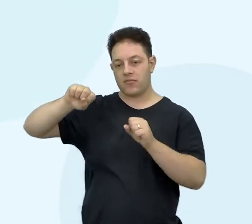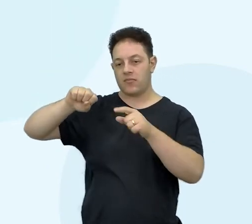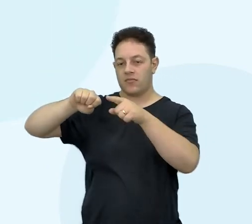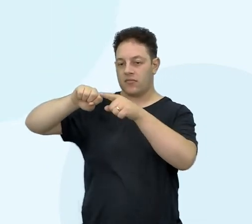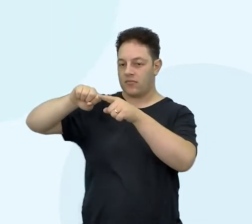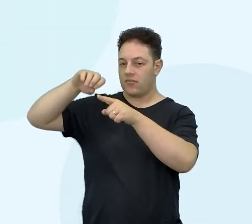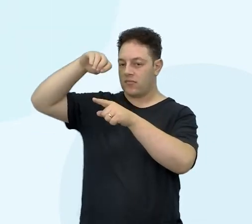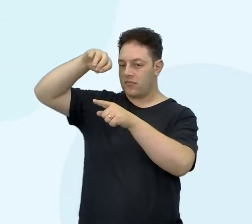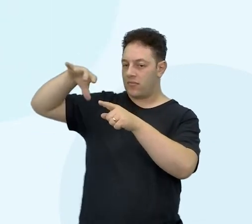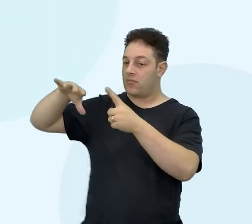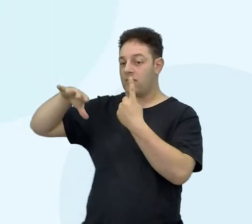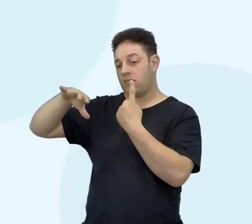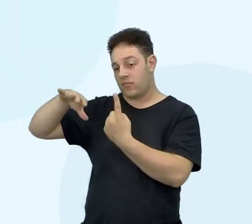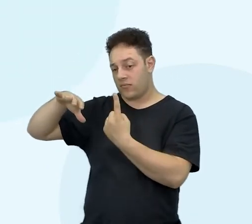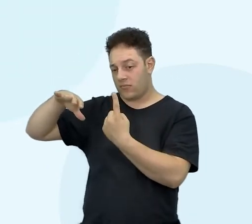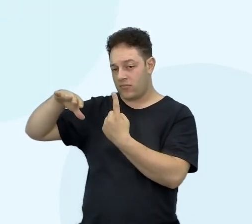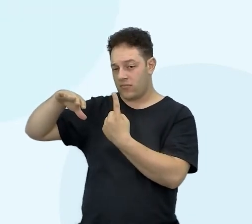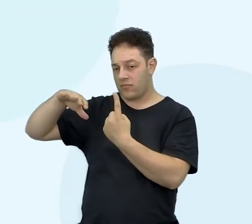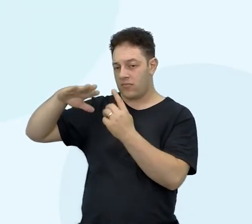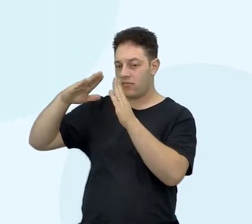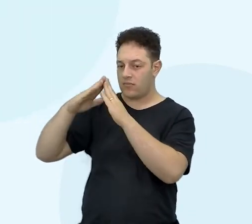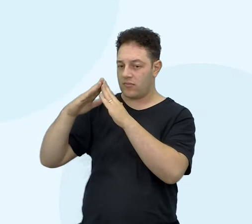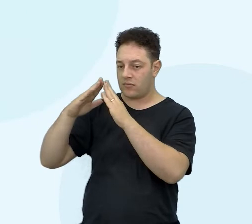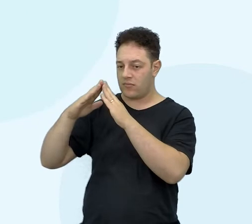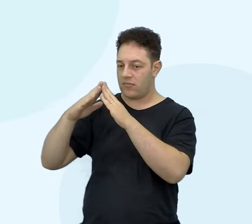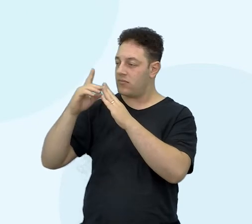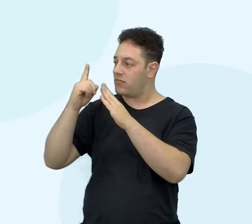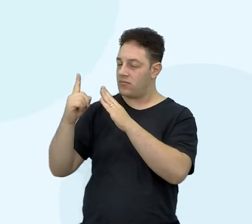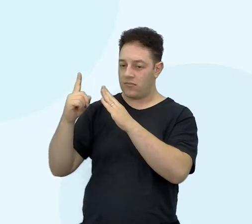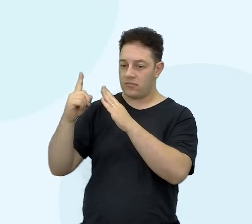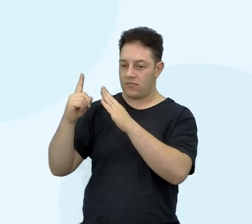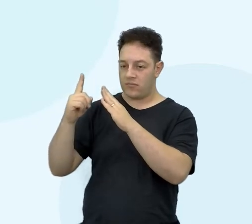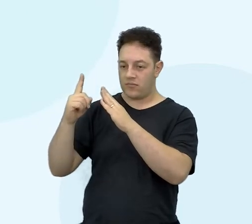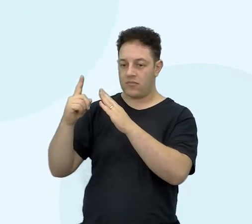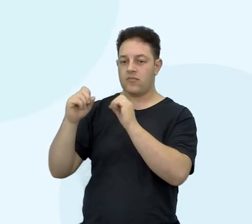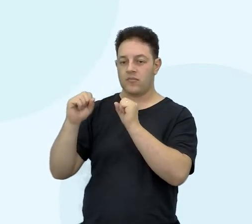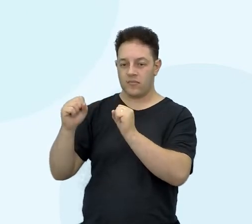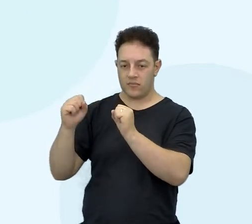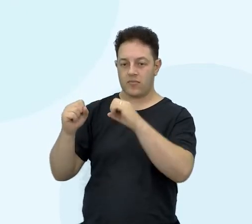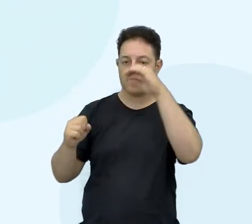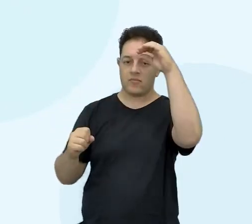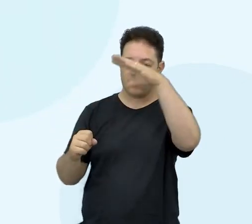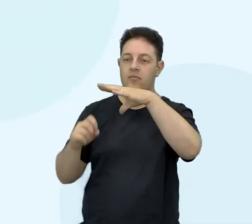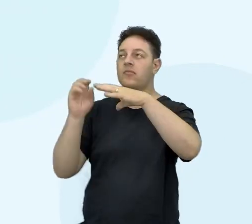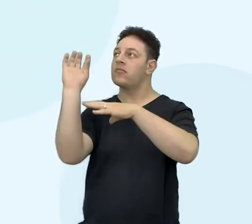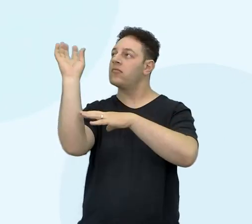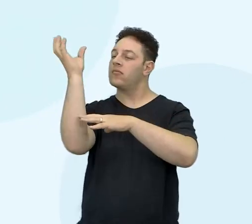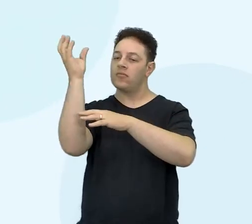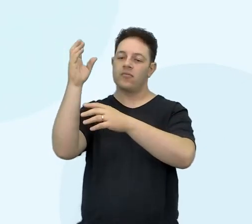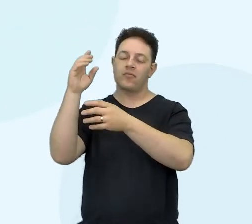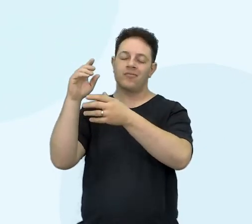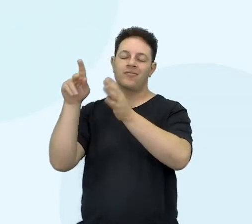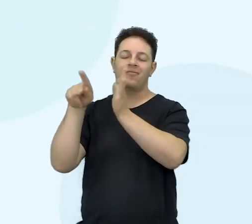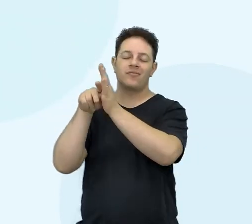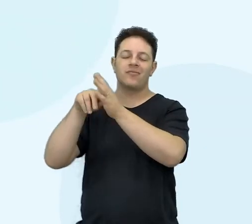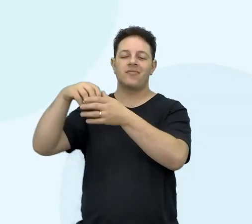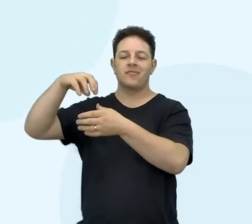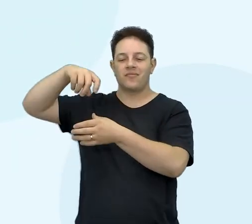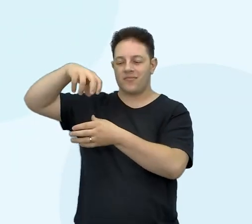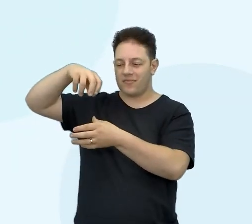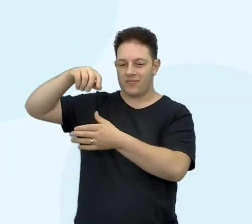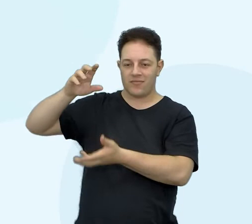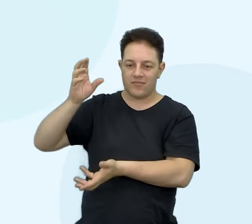incidir aqui numa determinada condição para uma lâmpada de Moser